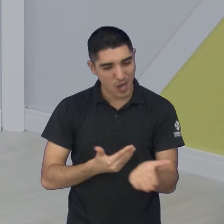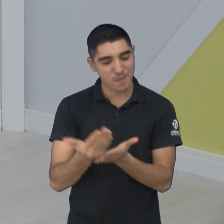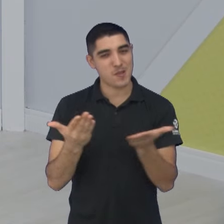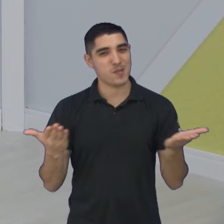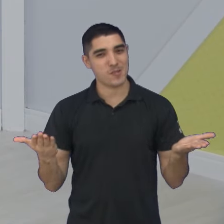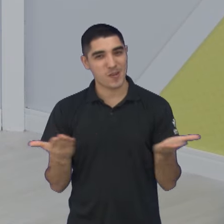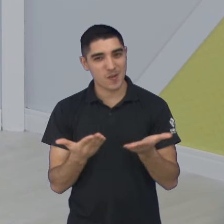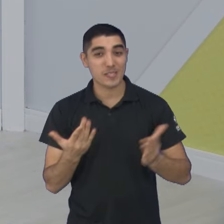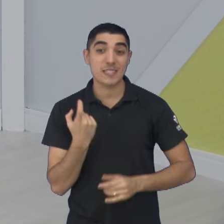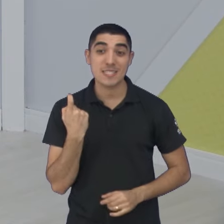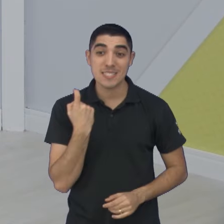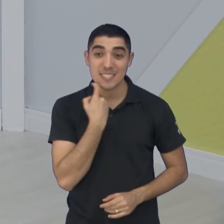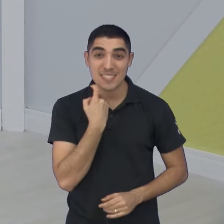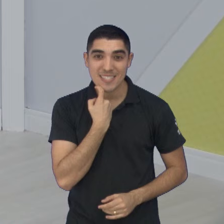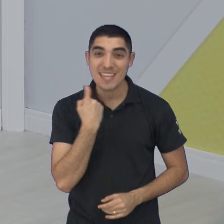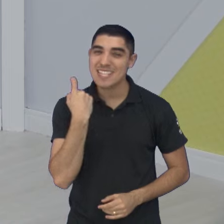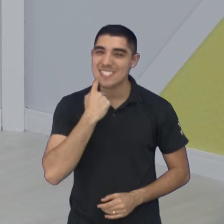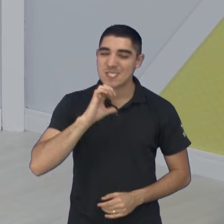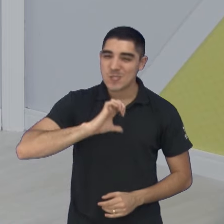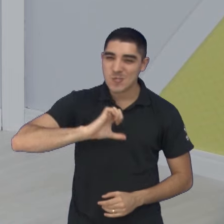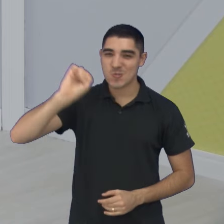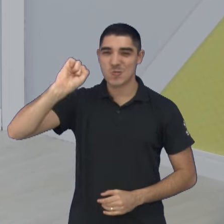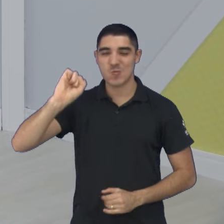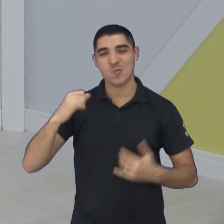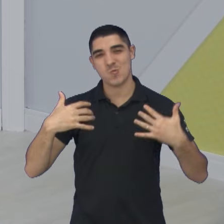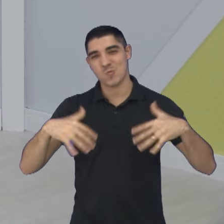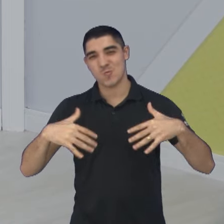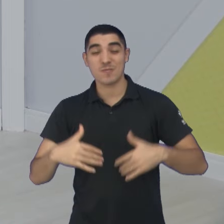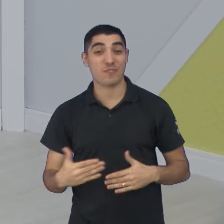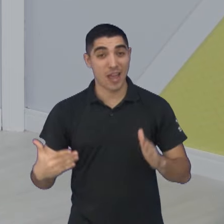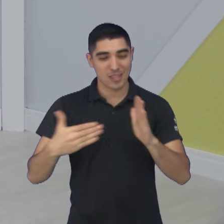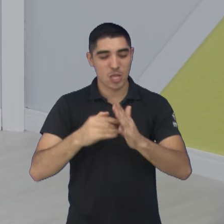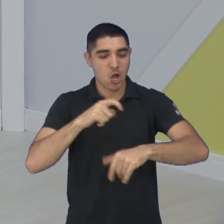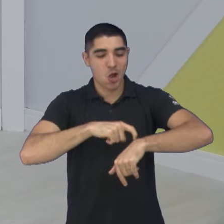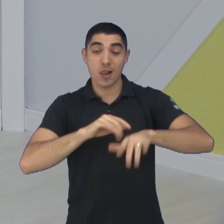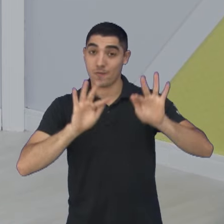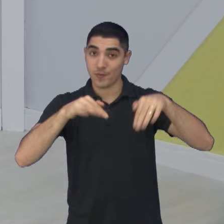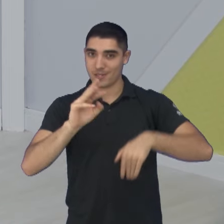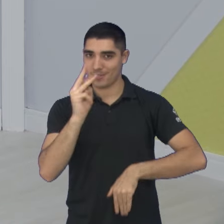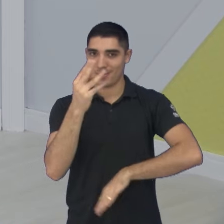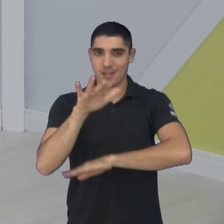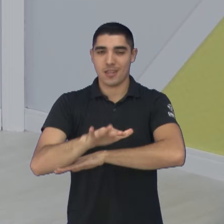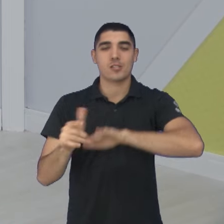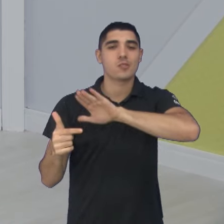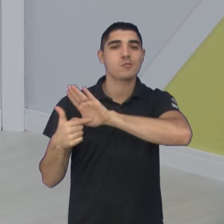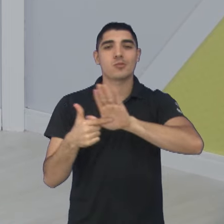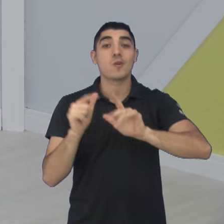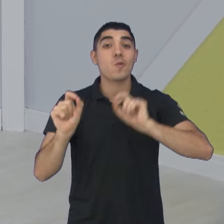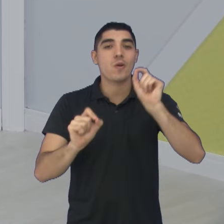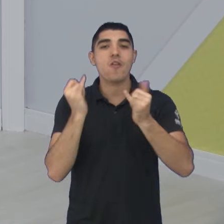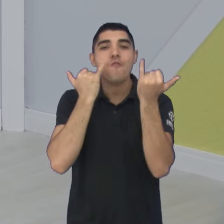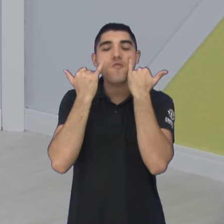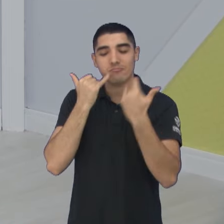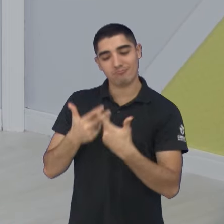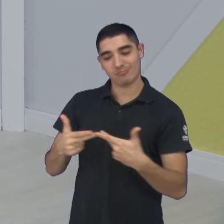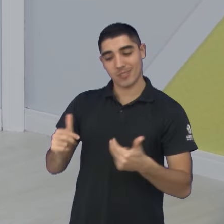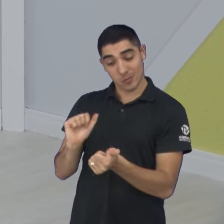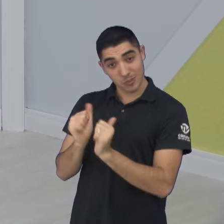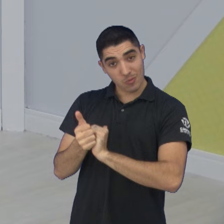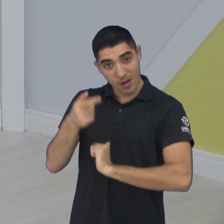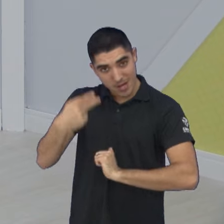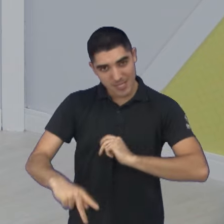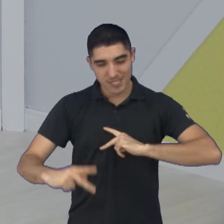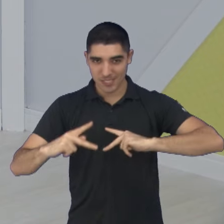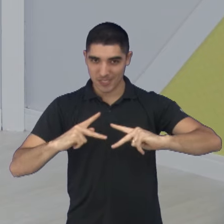chegando nesta sexta-feira, sextou hein galera, até as três da tarde, trazendo as principais informações do esporte